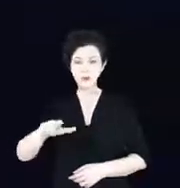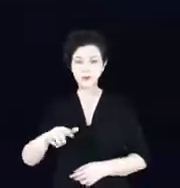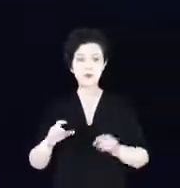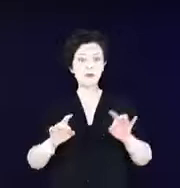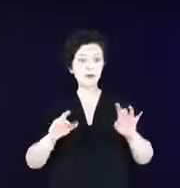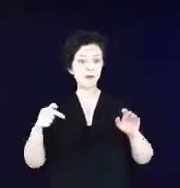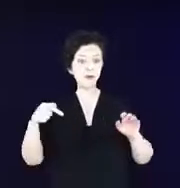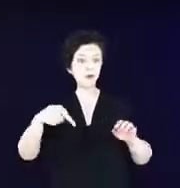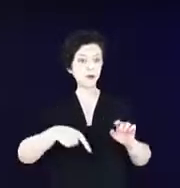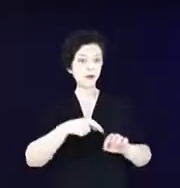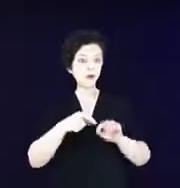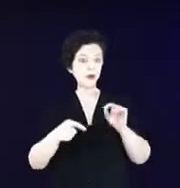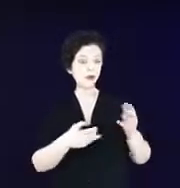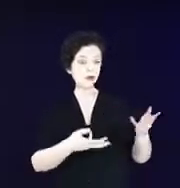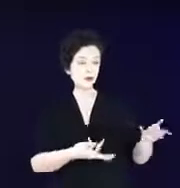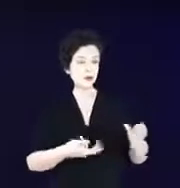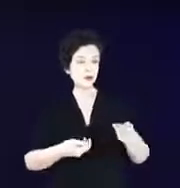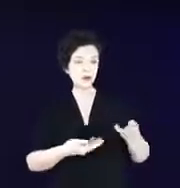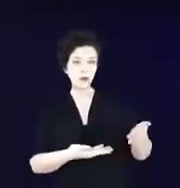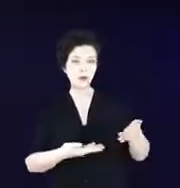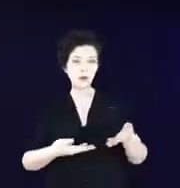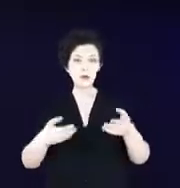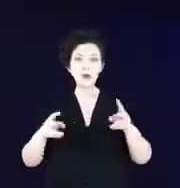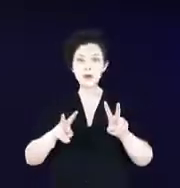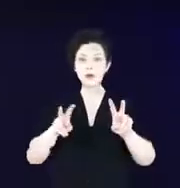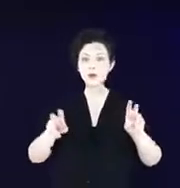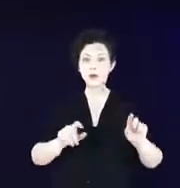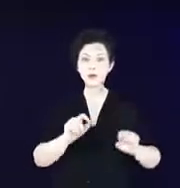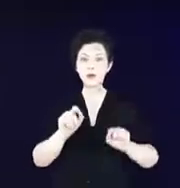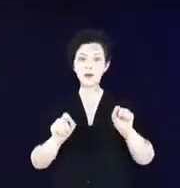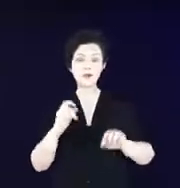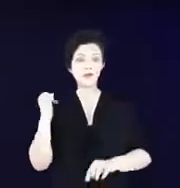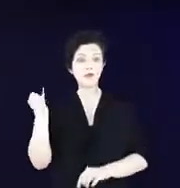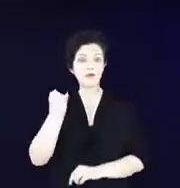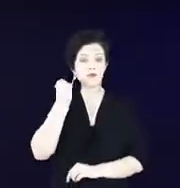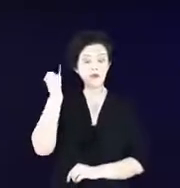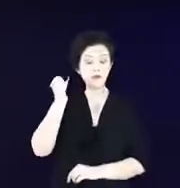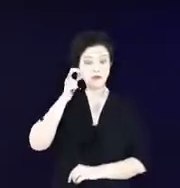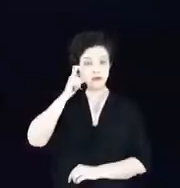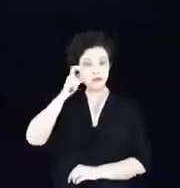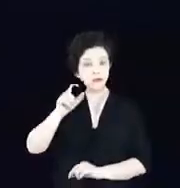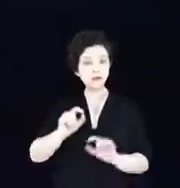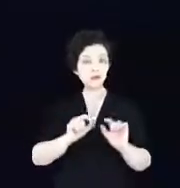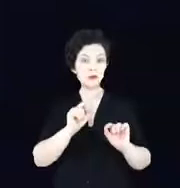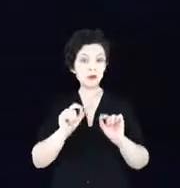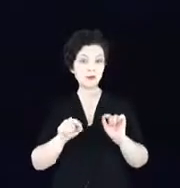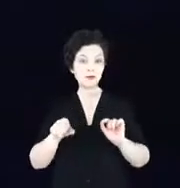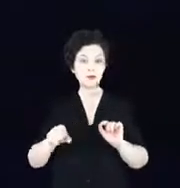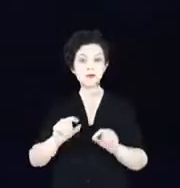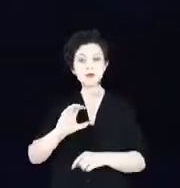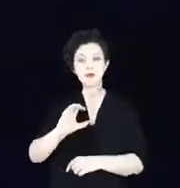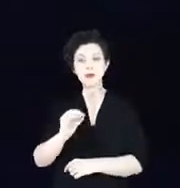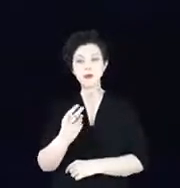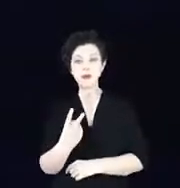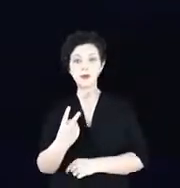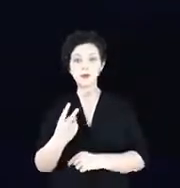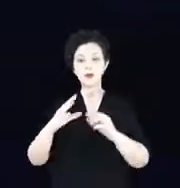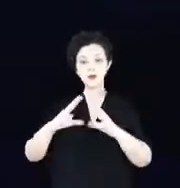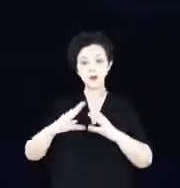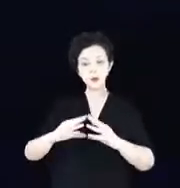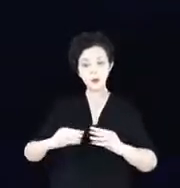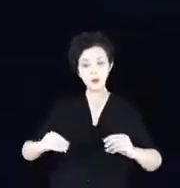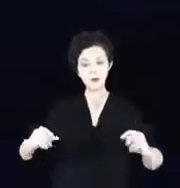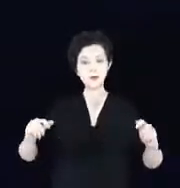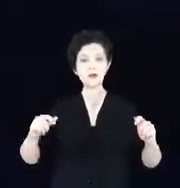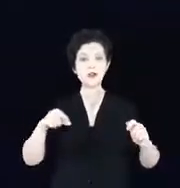dos ilustres convidados e para falar de um tema tão importante, tão interessante quanto a descarbonização, né? E acho que